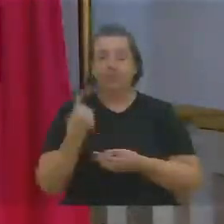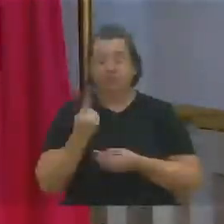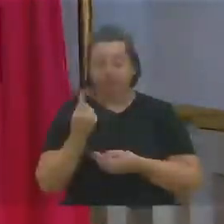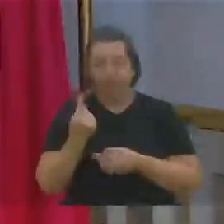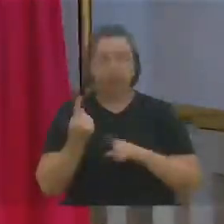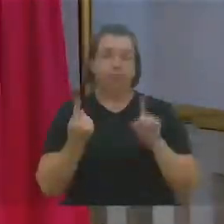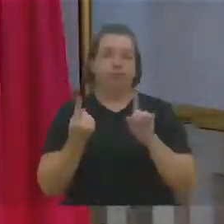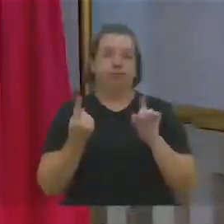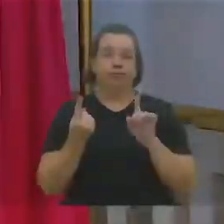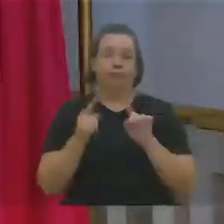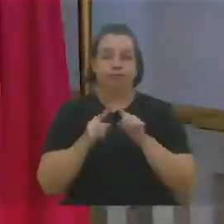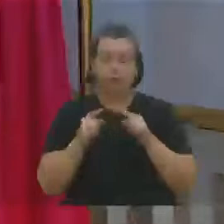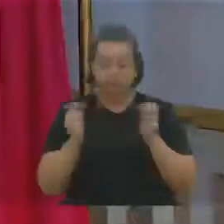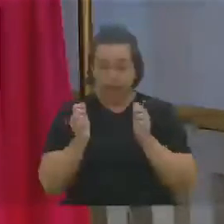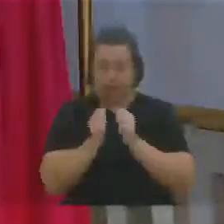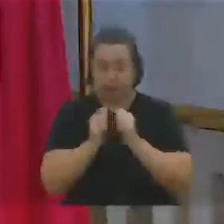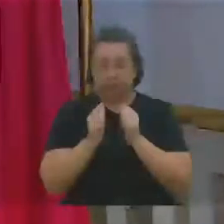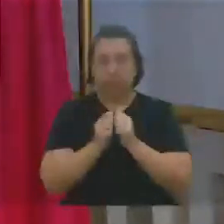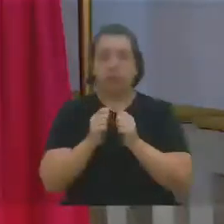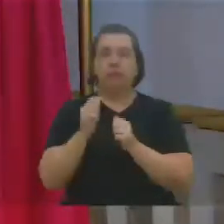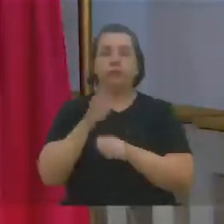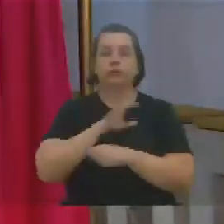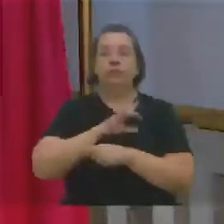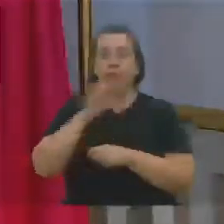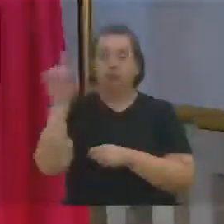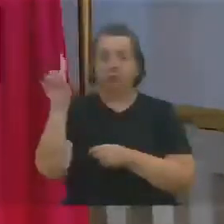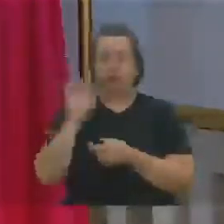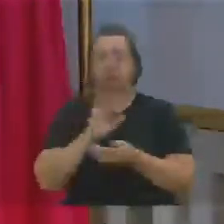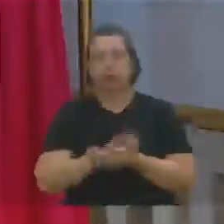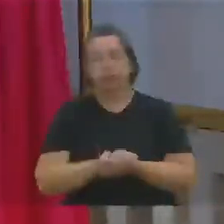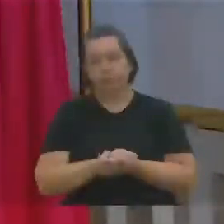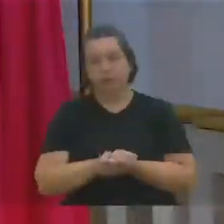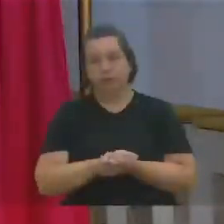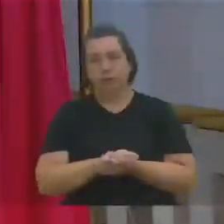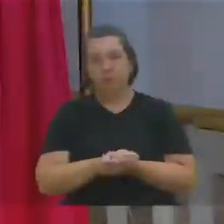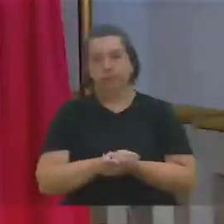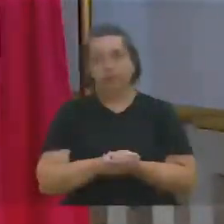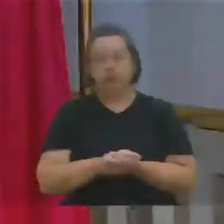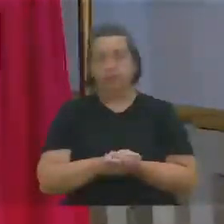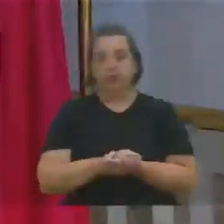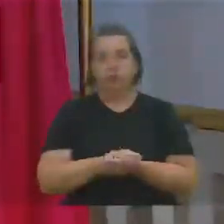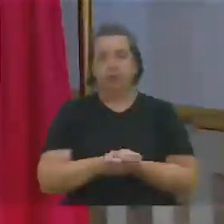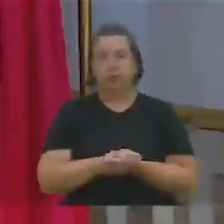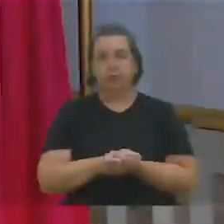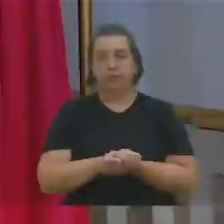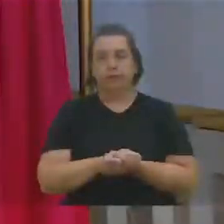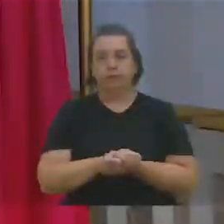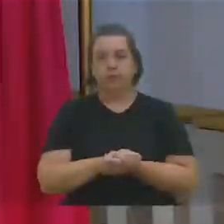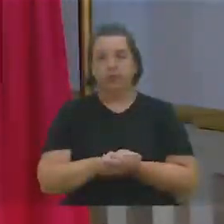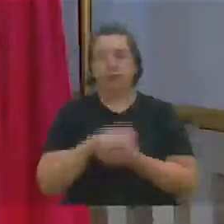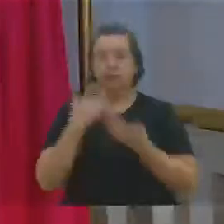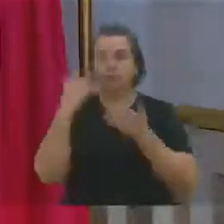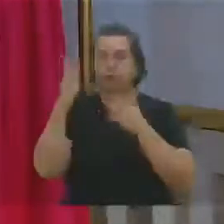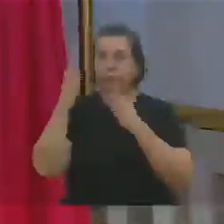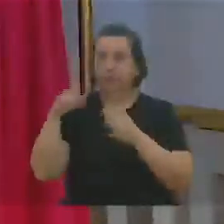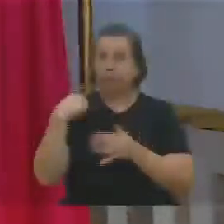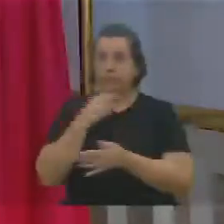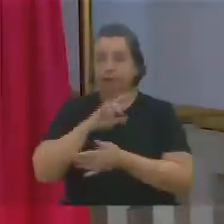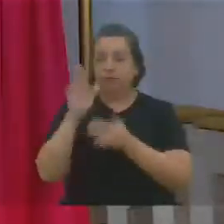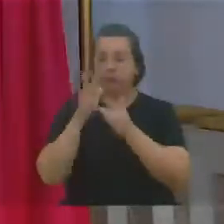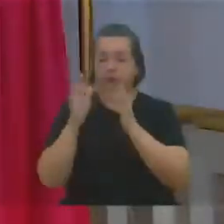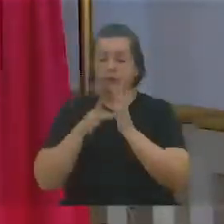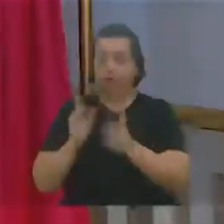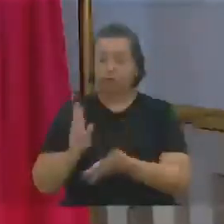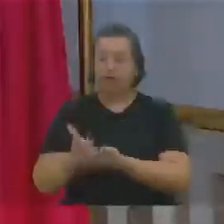sozinhos, porém com a ajuda misericordiosa do Senhor. Louvado seja nosso